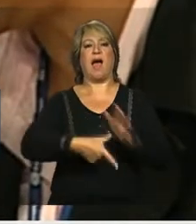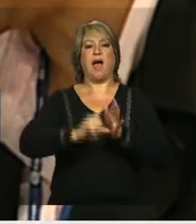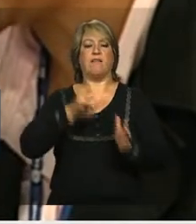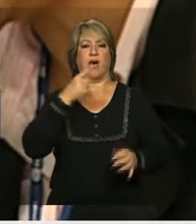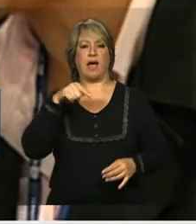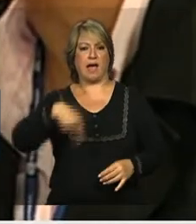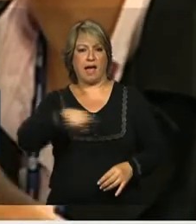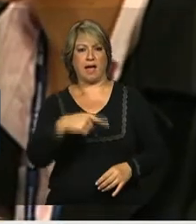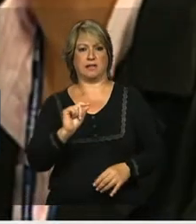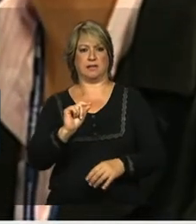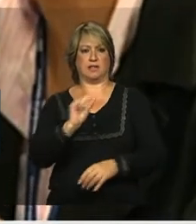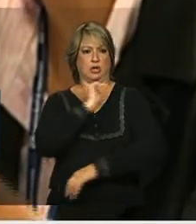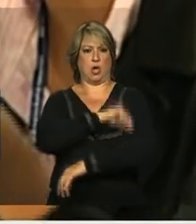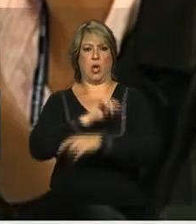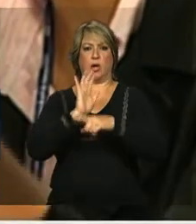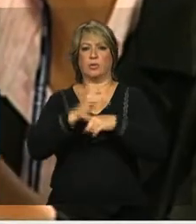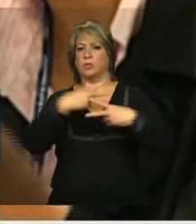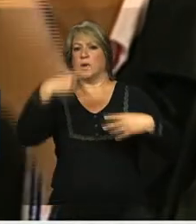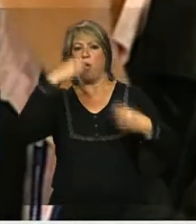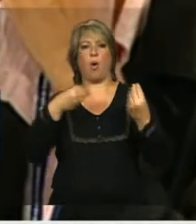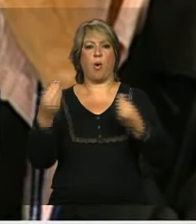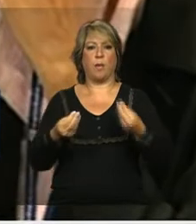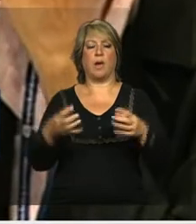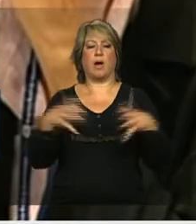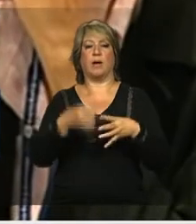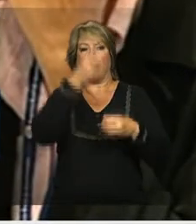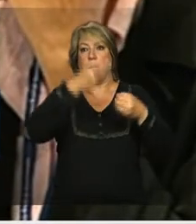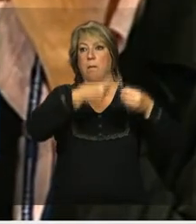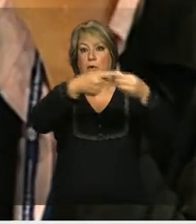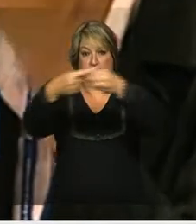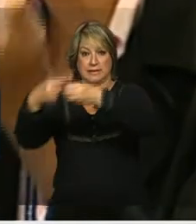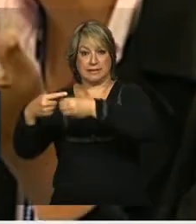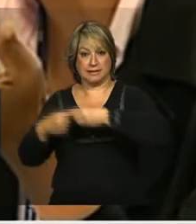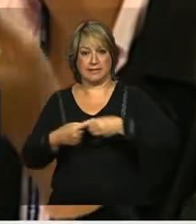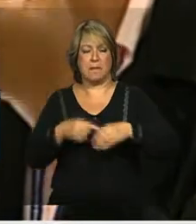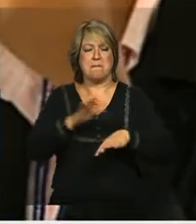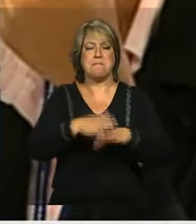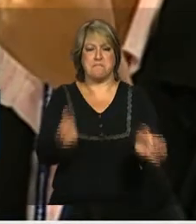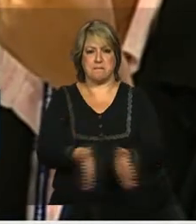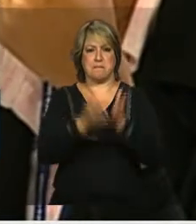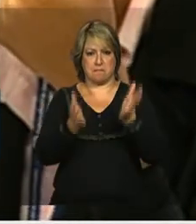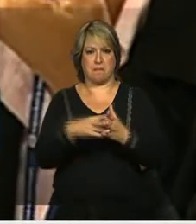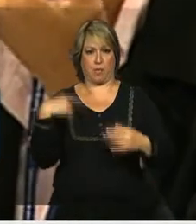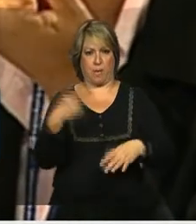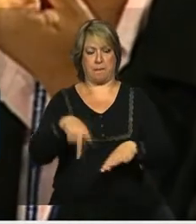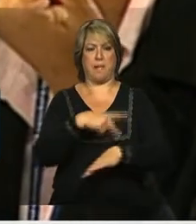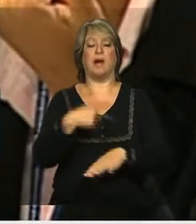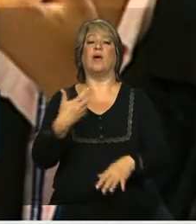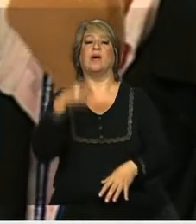aqui essas doses né mas vamos para as regiões né para os municípios onde é mais pobres do país